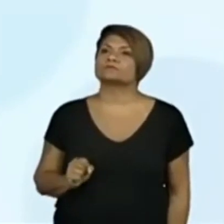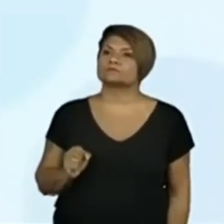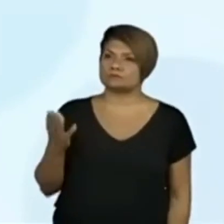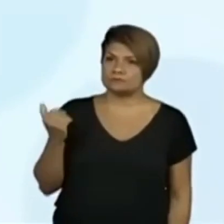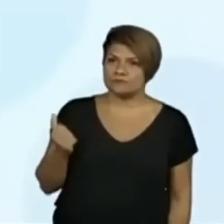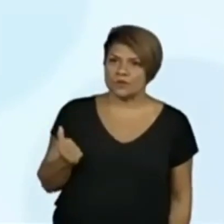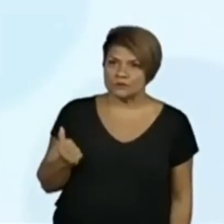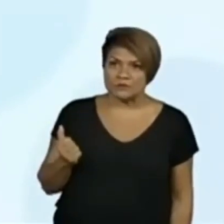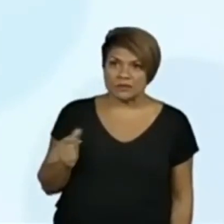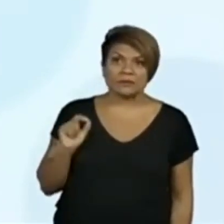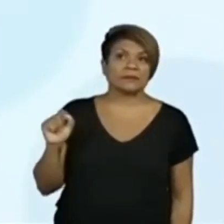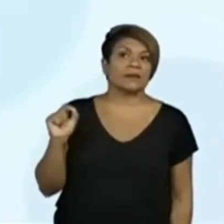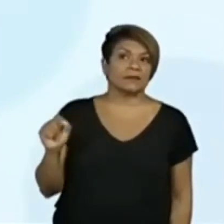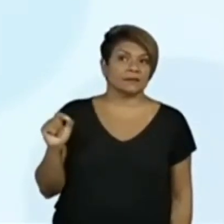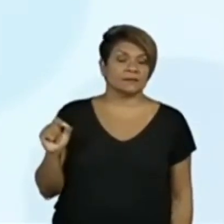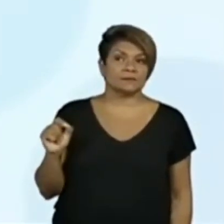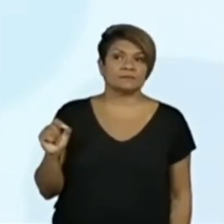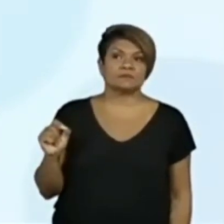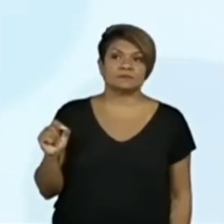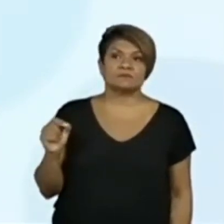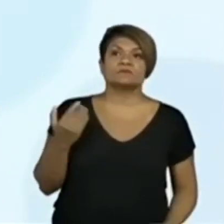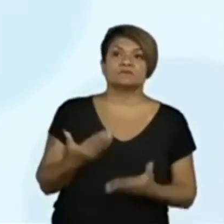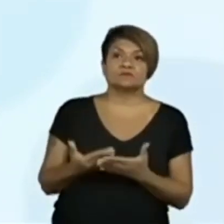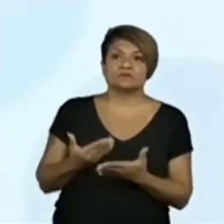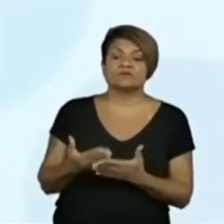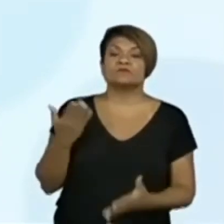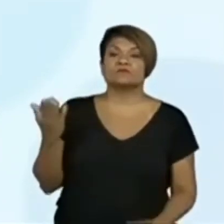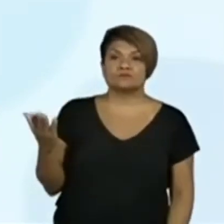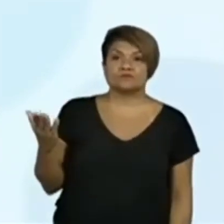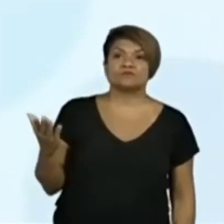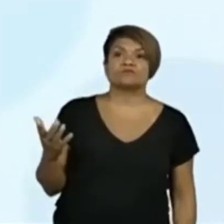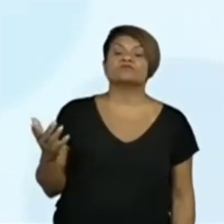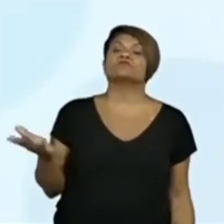Qual micro-organismo, estudantes? Estão aí